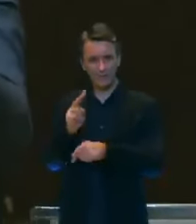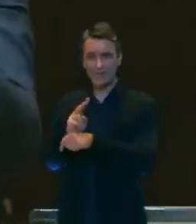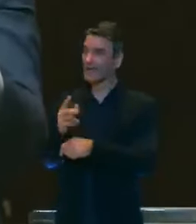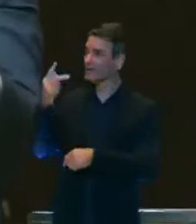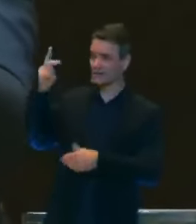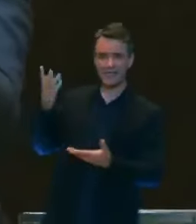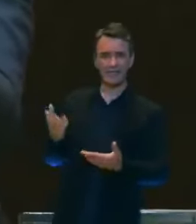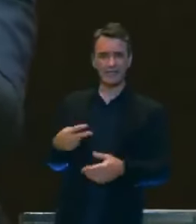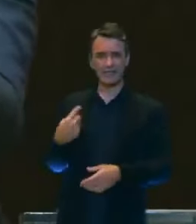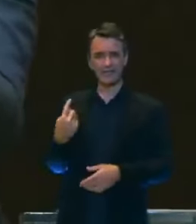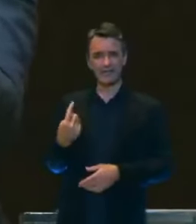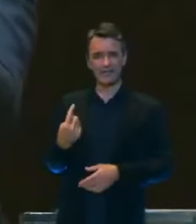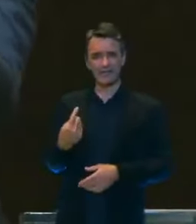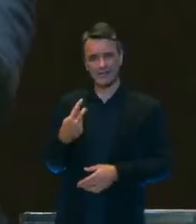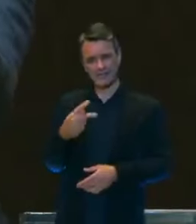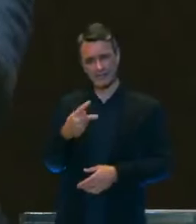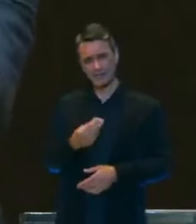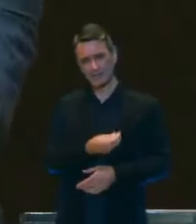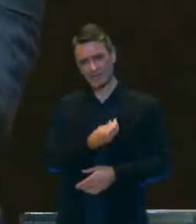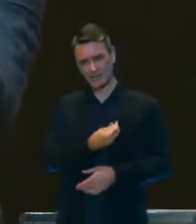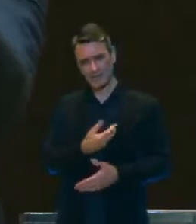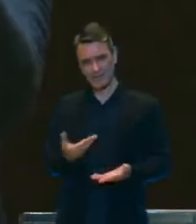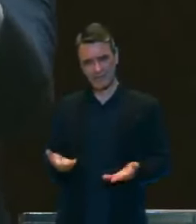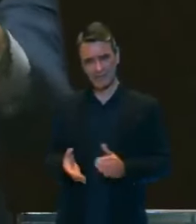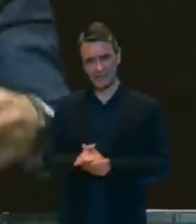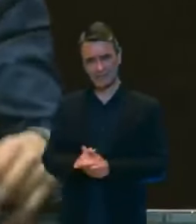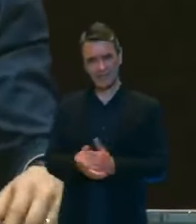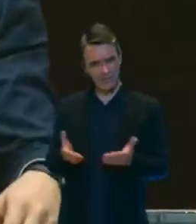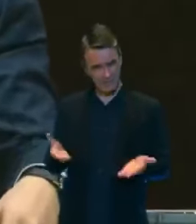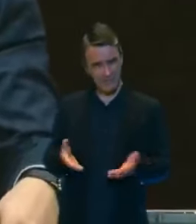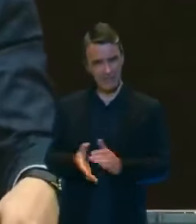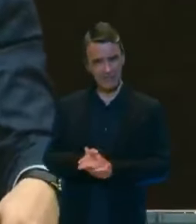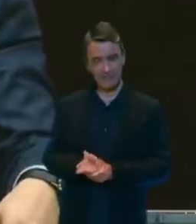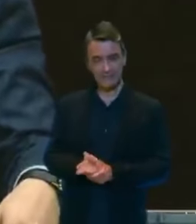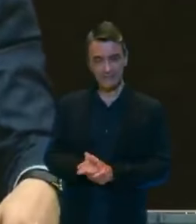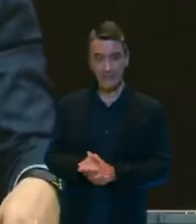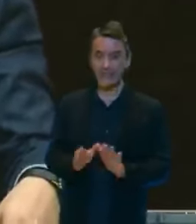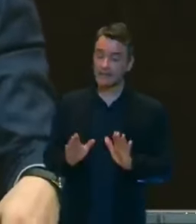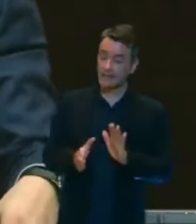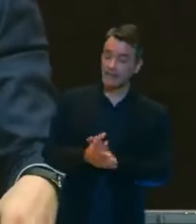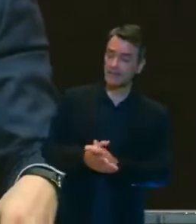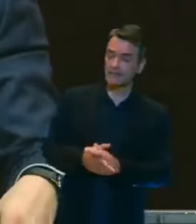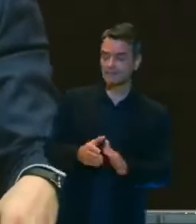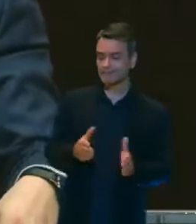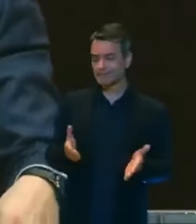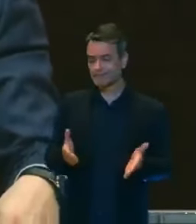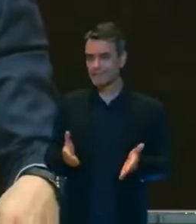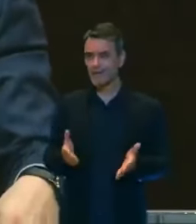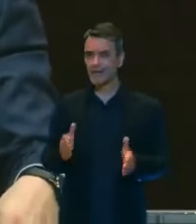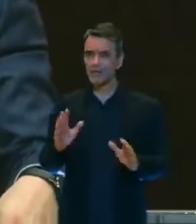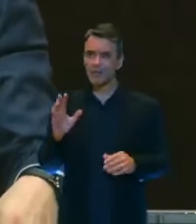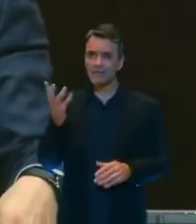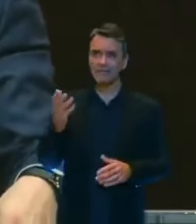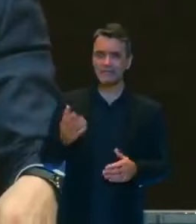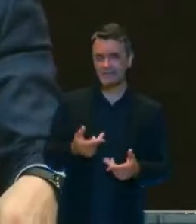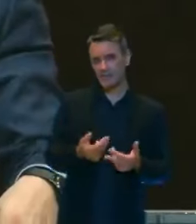Deus já se mostrou o teu pastor em algumas situações que você viveu.